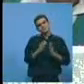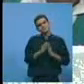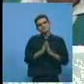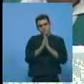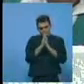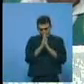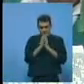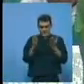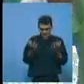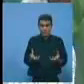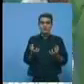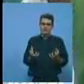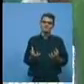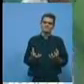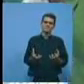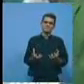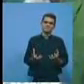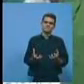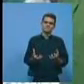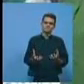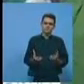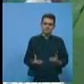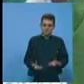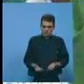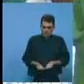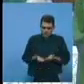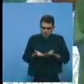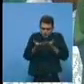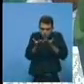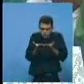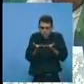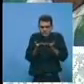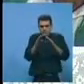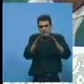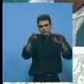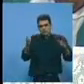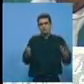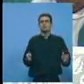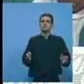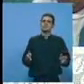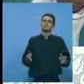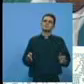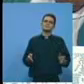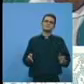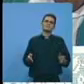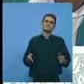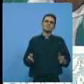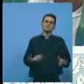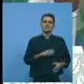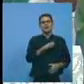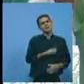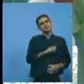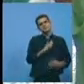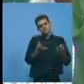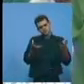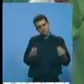Mas eu quero também colocar nesse altar, junto com o seu coração e com a sua vida, o coração e a vida de tantas e tantas